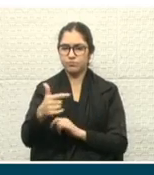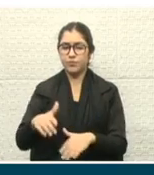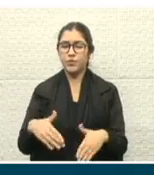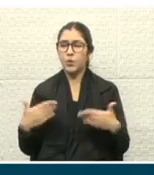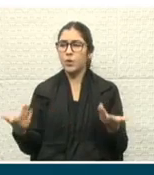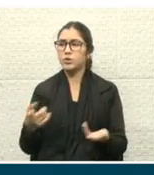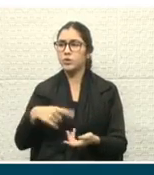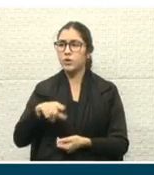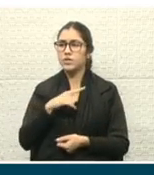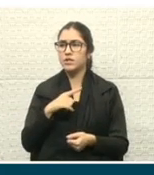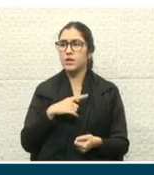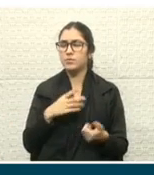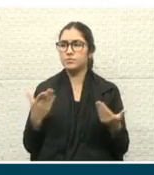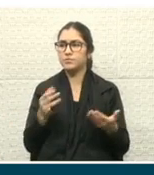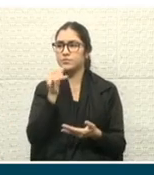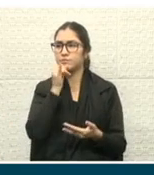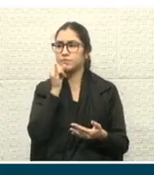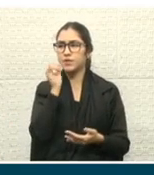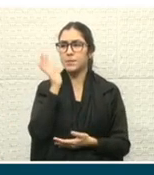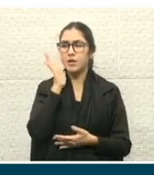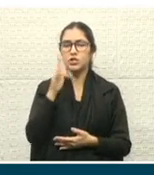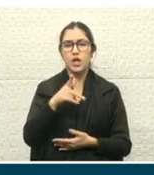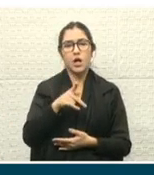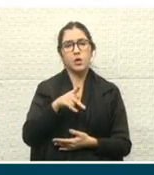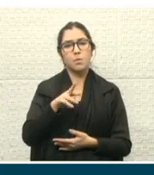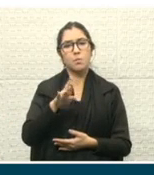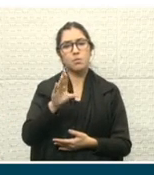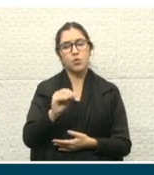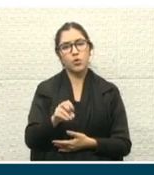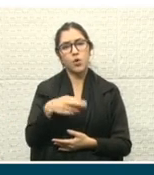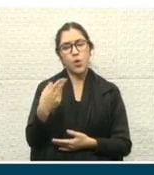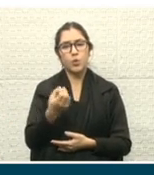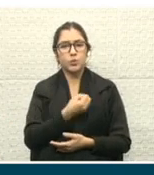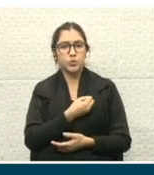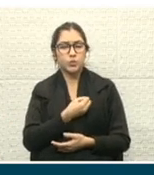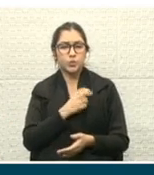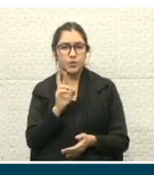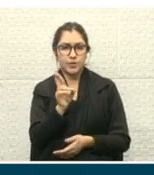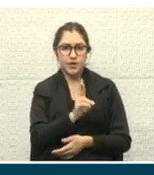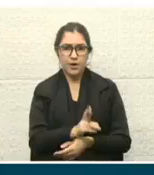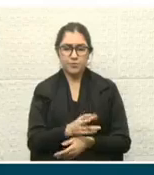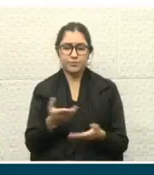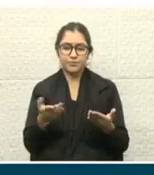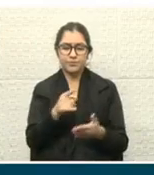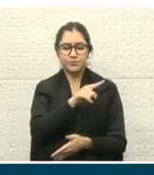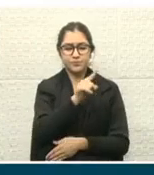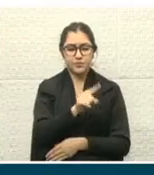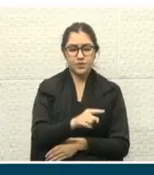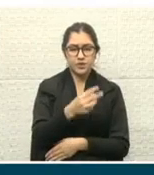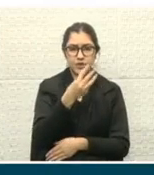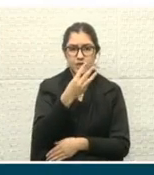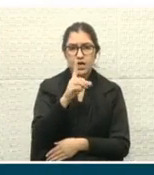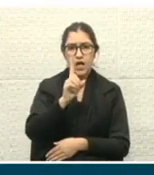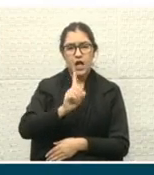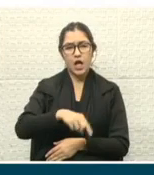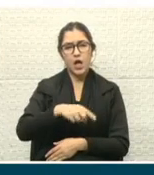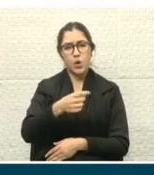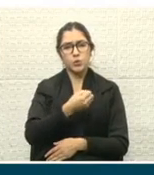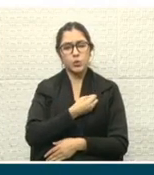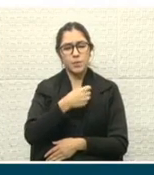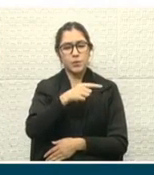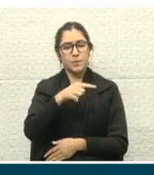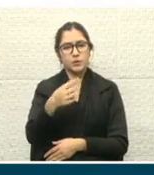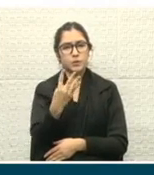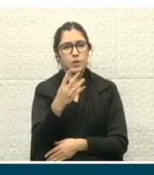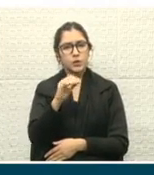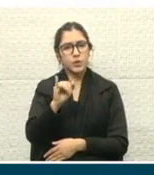quando nós temos o caso de imaginário puro ou número real? Aqui o Z3 é o número menos